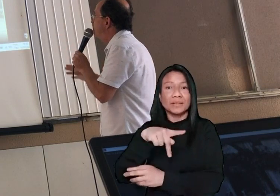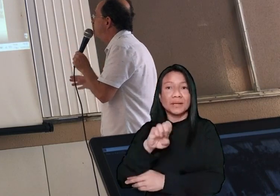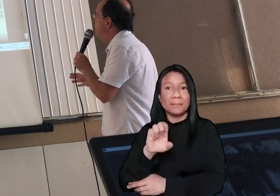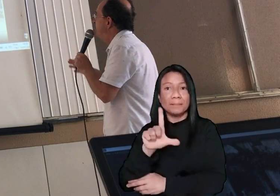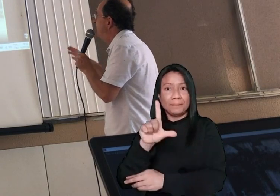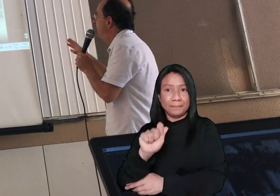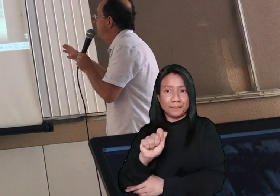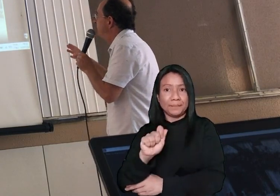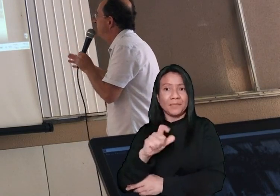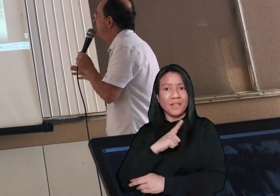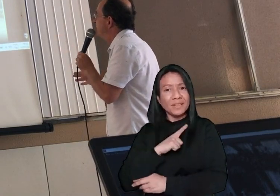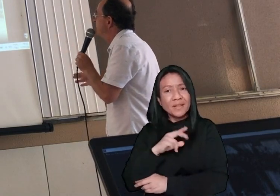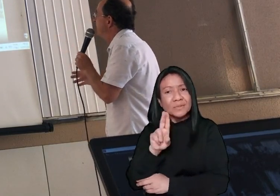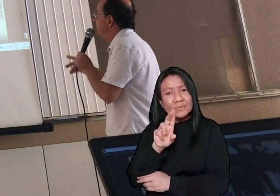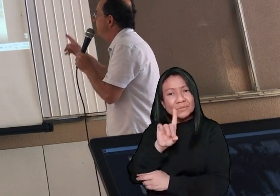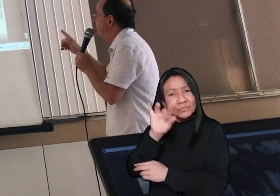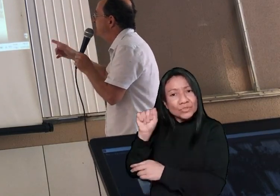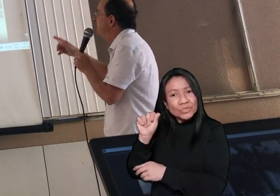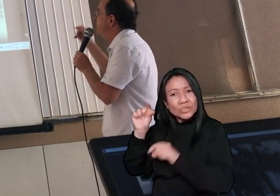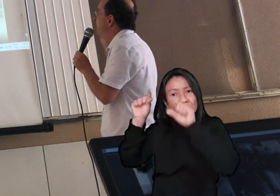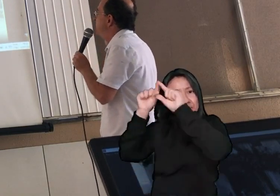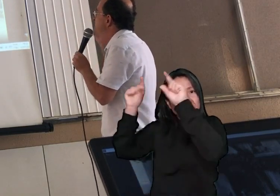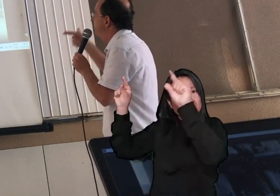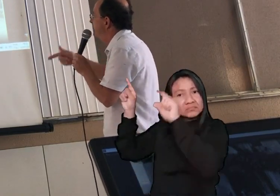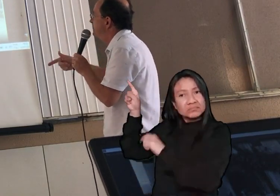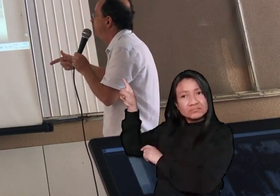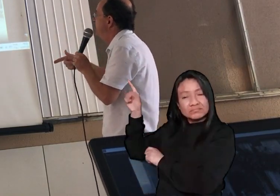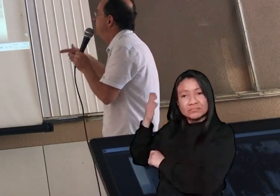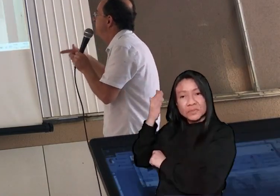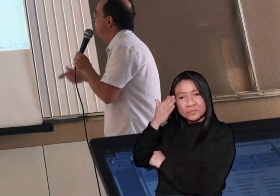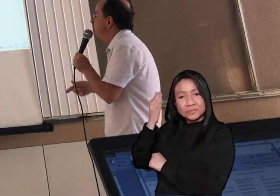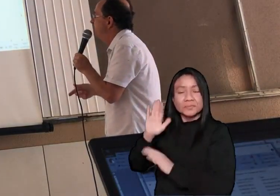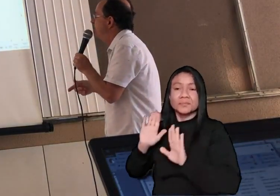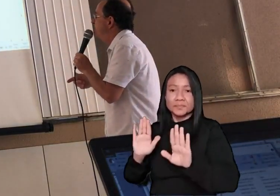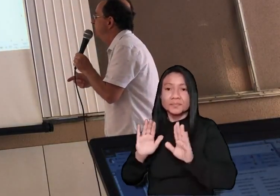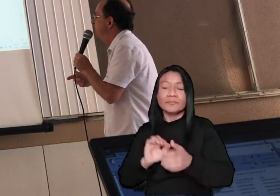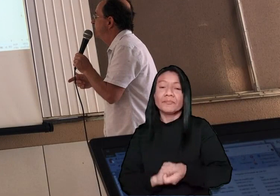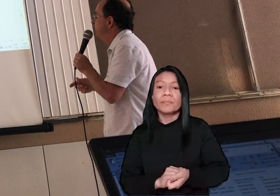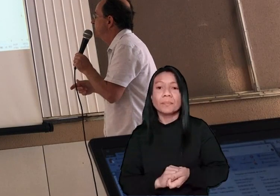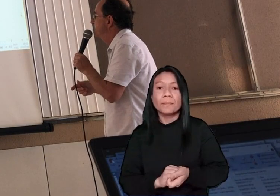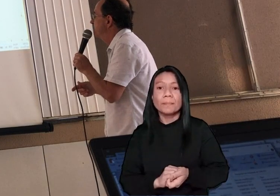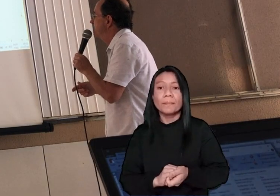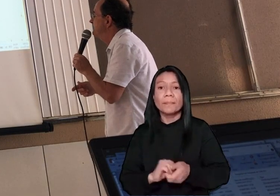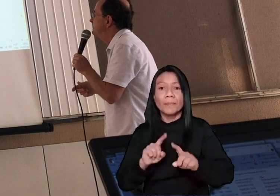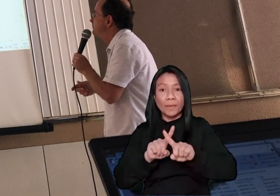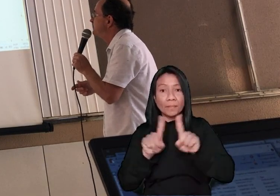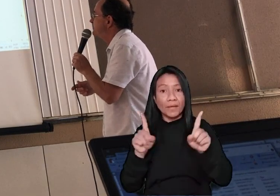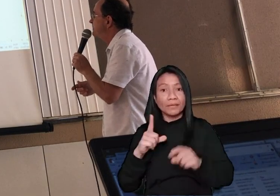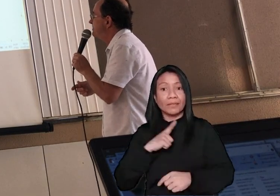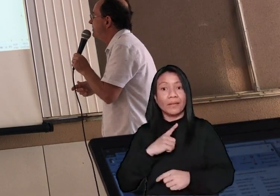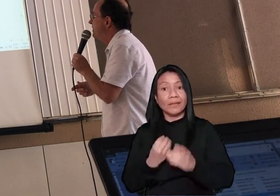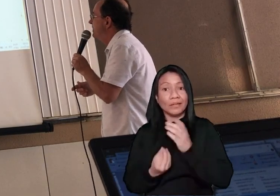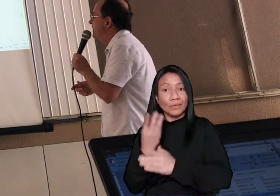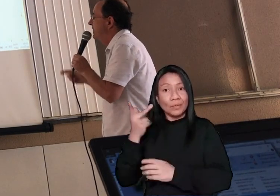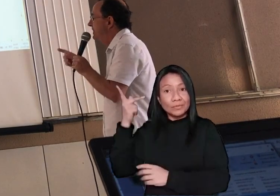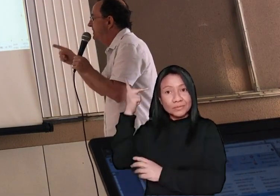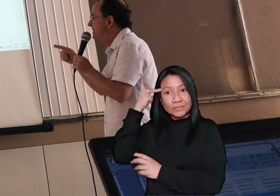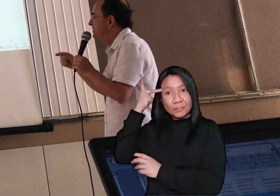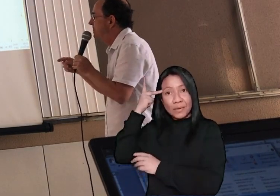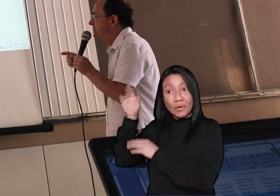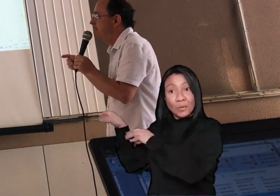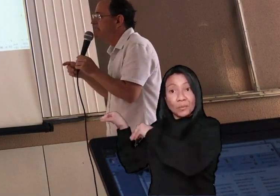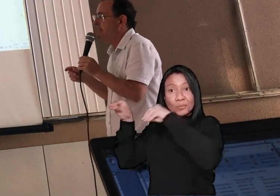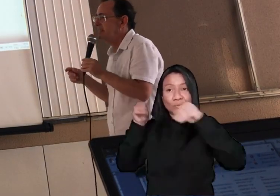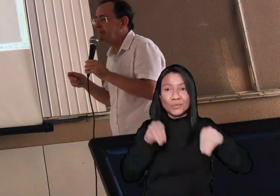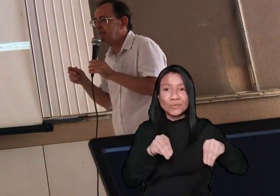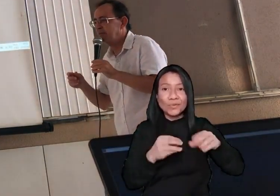uma recepção para as irmãs. Elas vieram de São Paulo para instalar o colégio aqui em Francisco Beltrão. E nessa